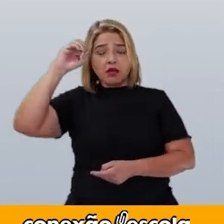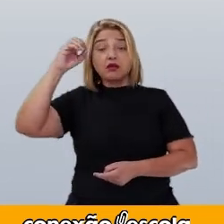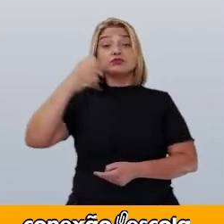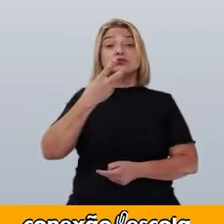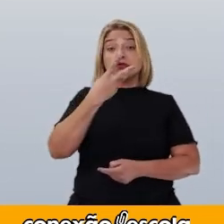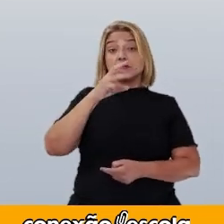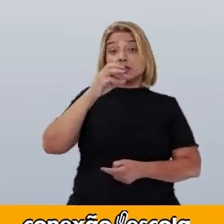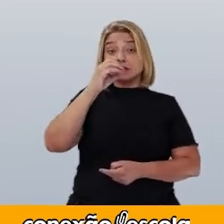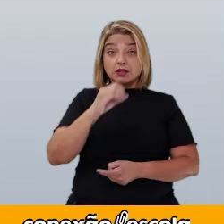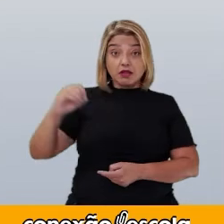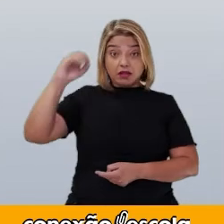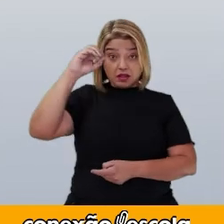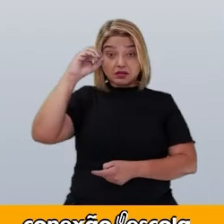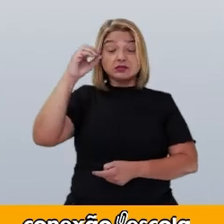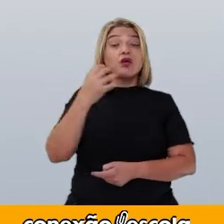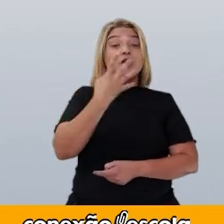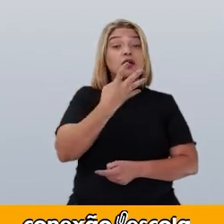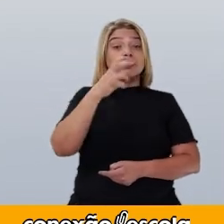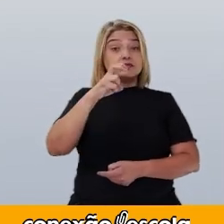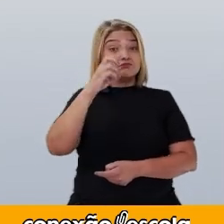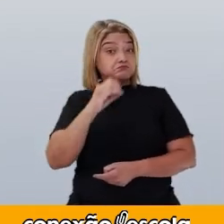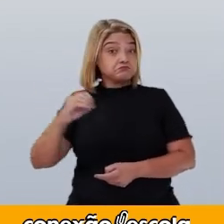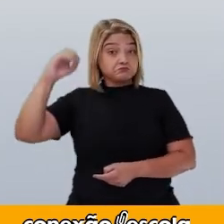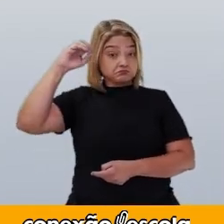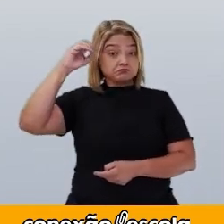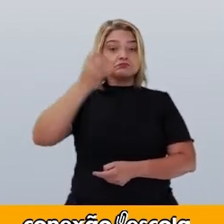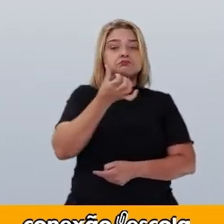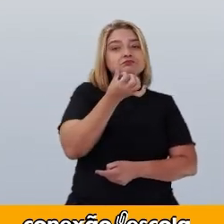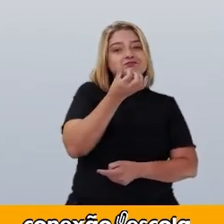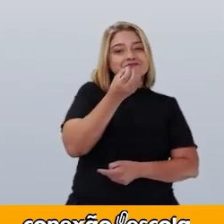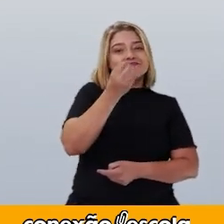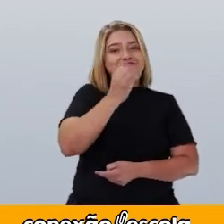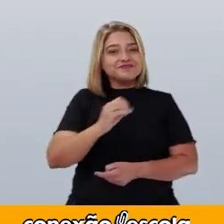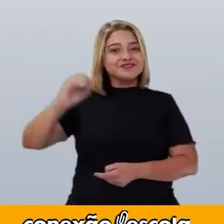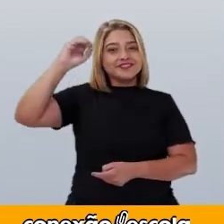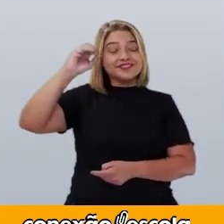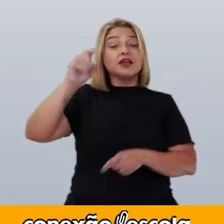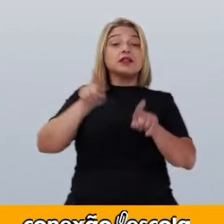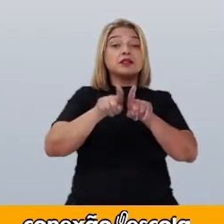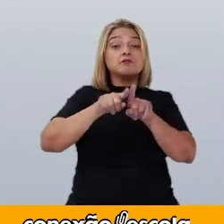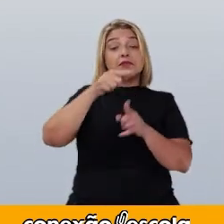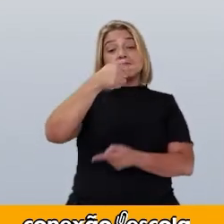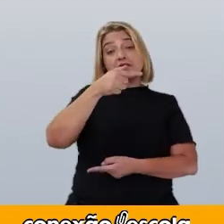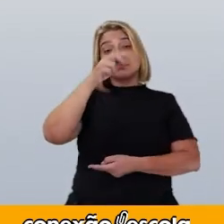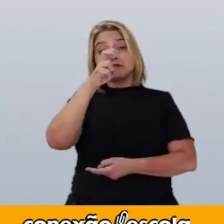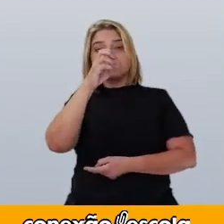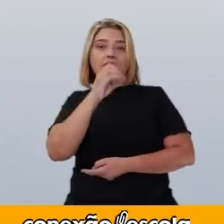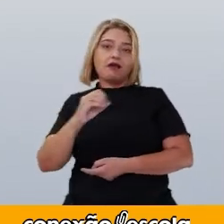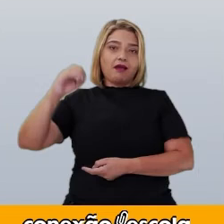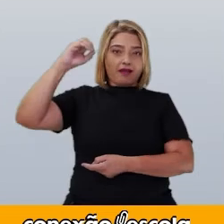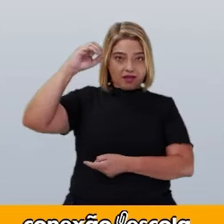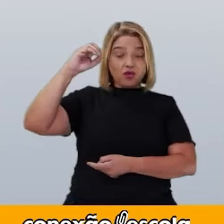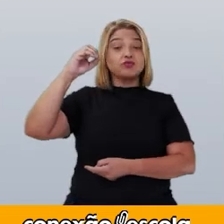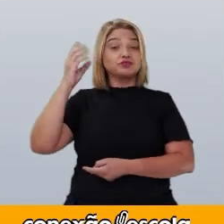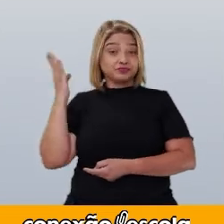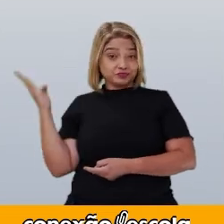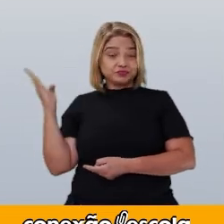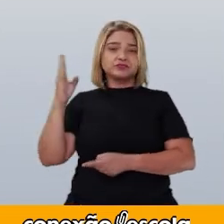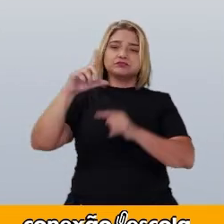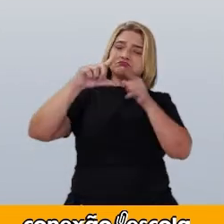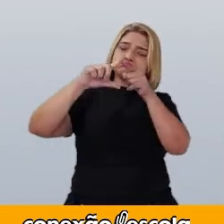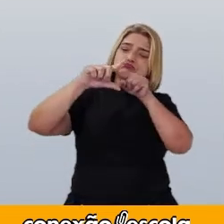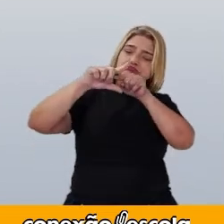graus, 45 graus, 60 e 75 graus. Esses